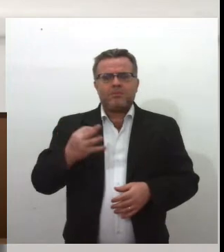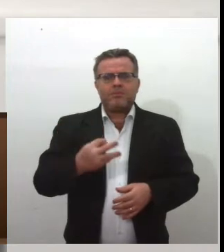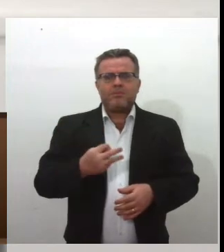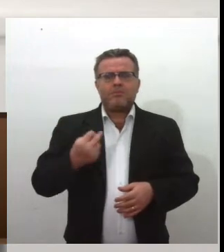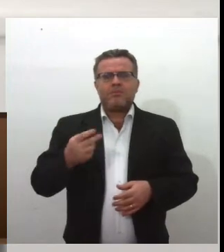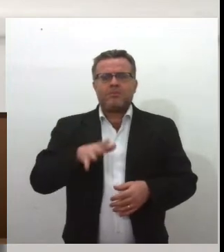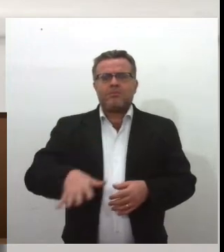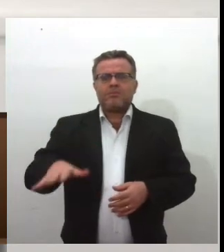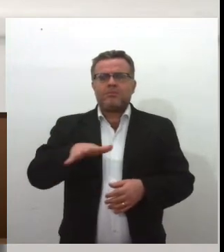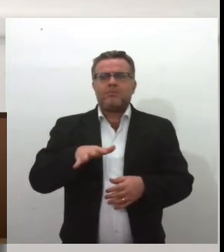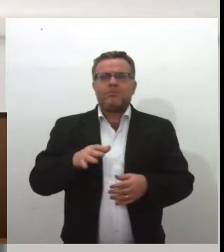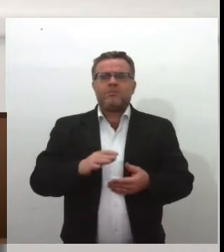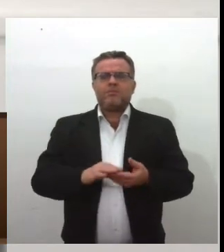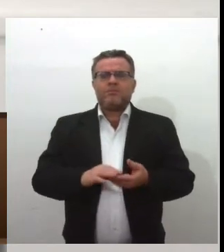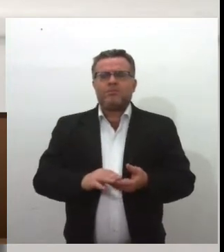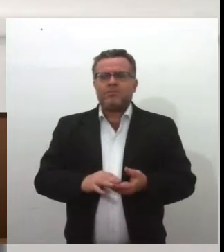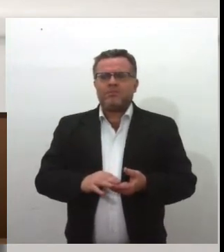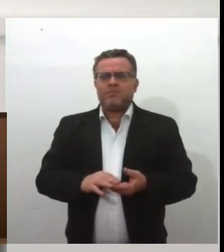assim,